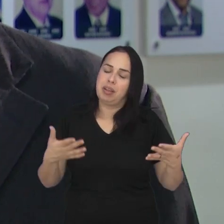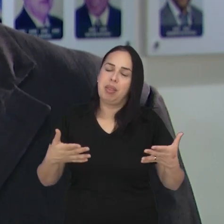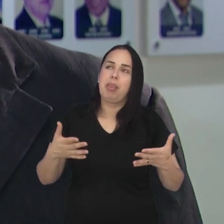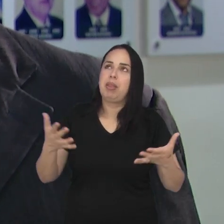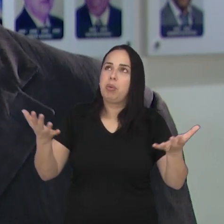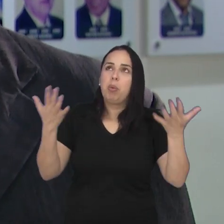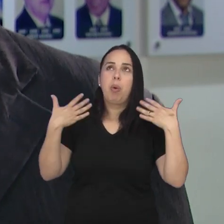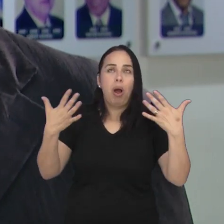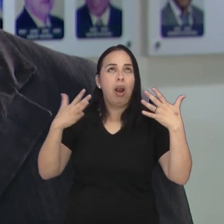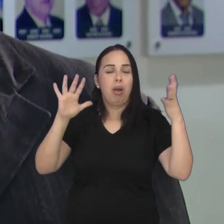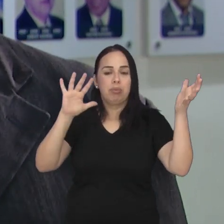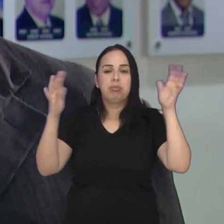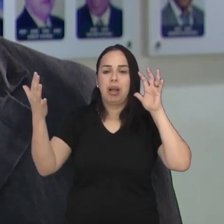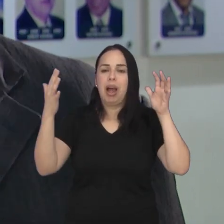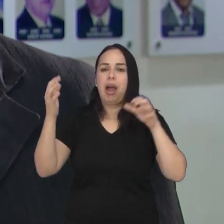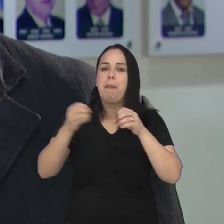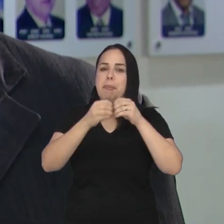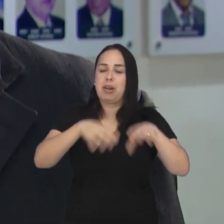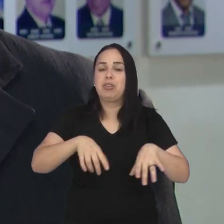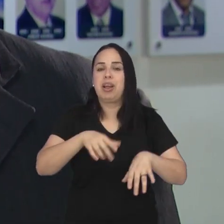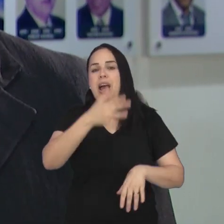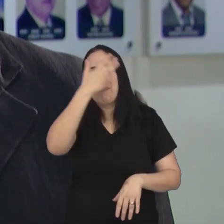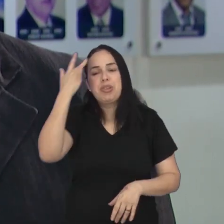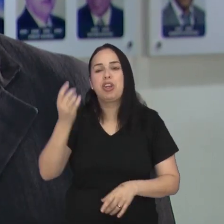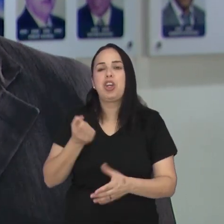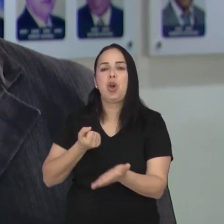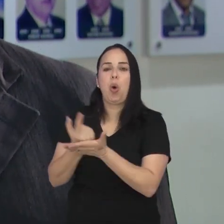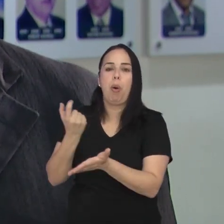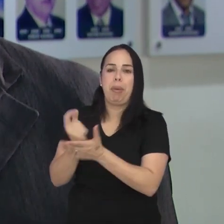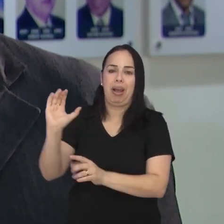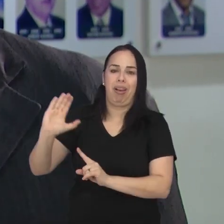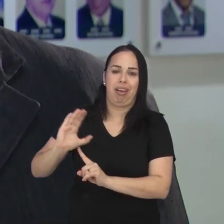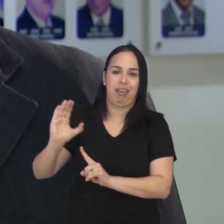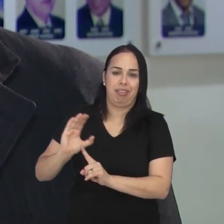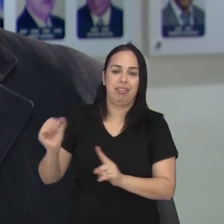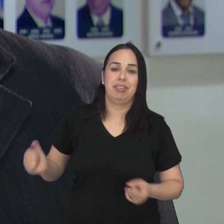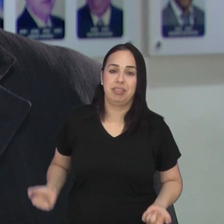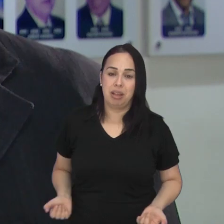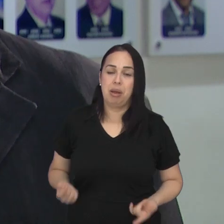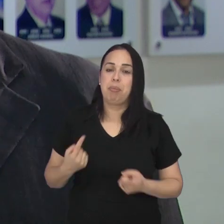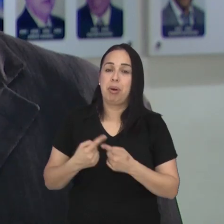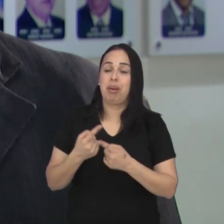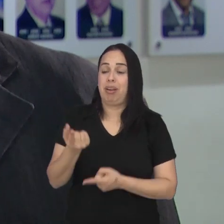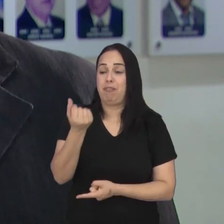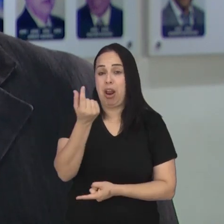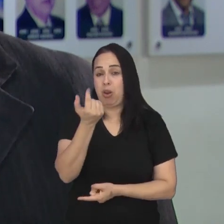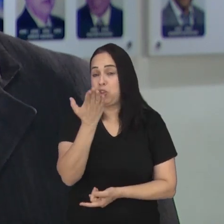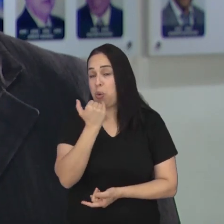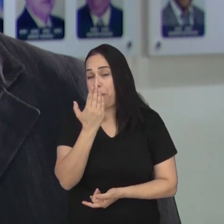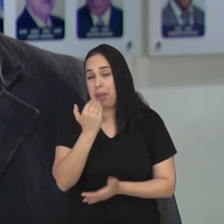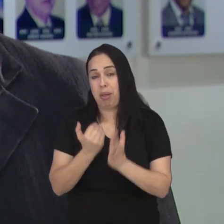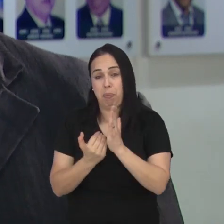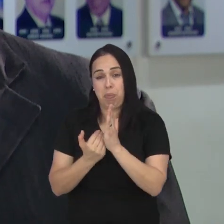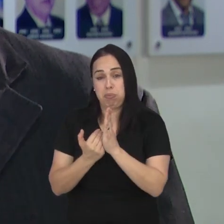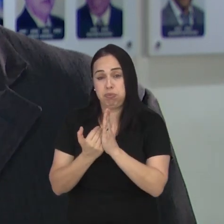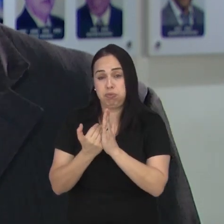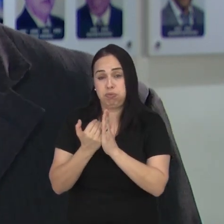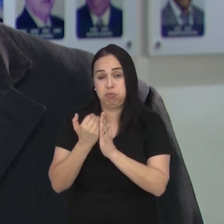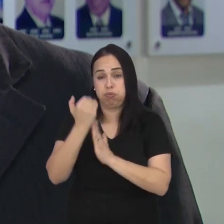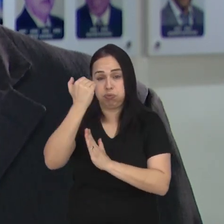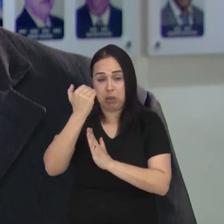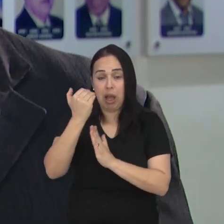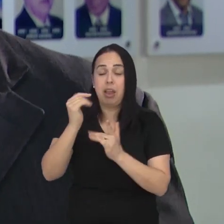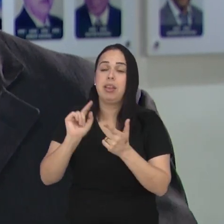calor provocado pelos efeitos climáticos é o consumidor final, em virtude do aumento do preço dos alimentos,